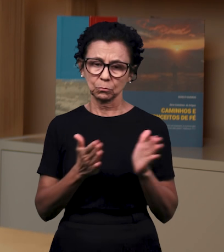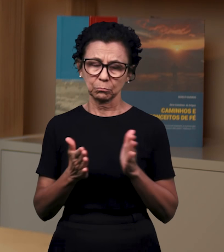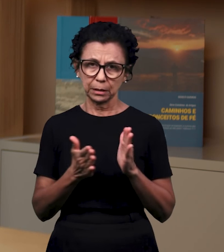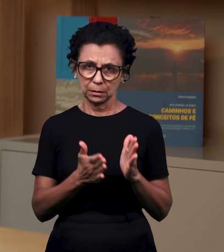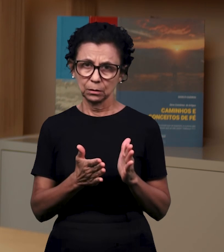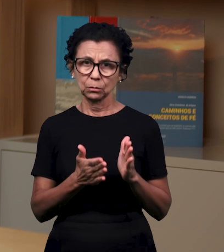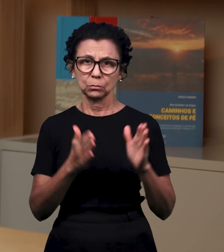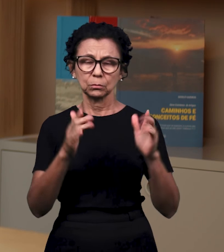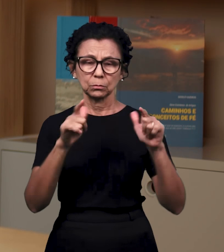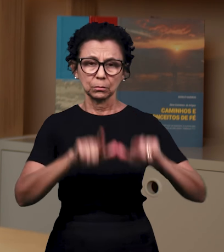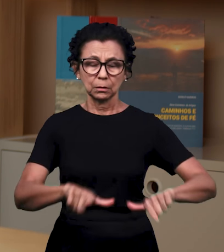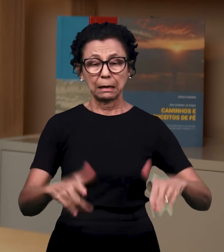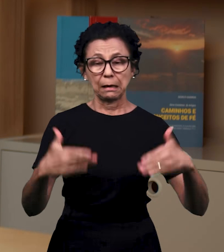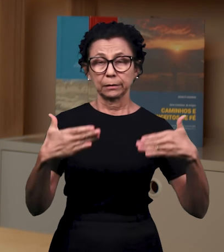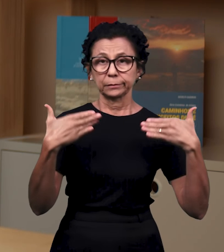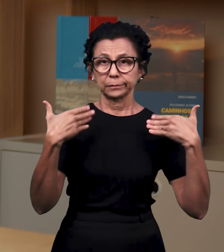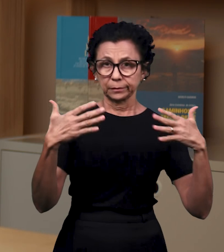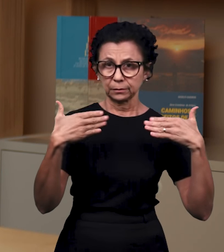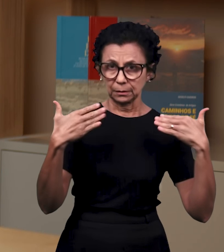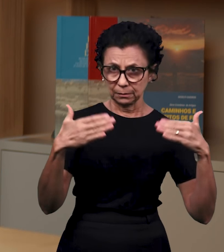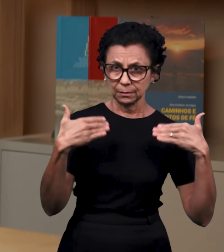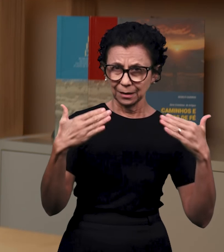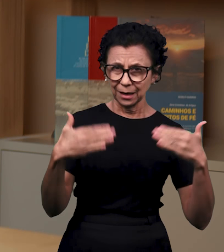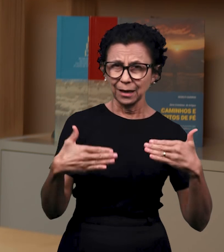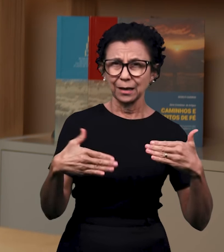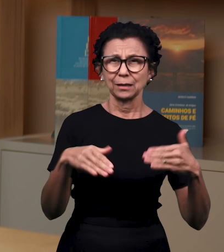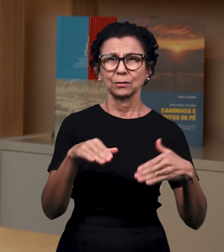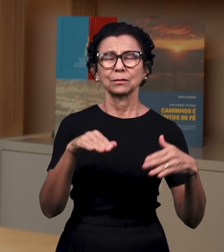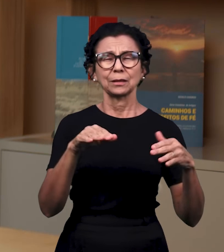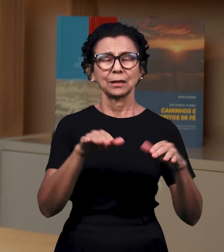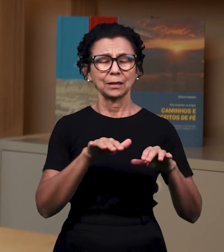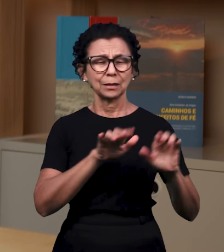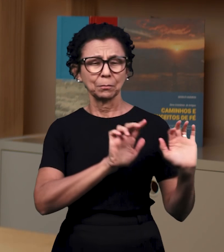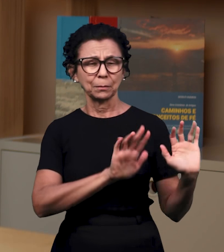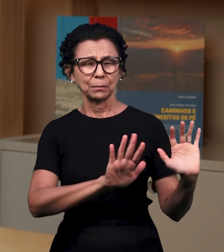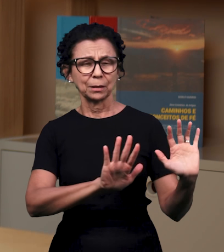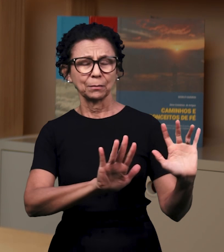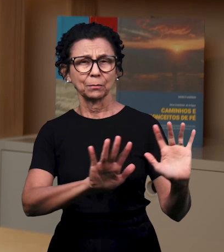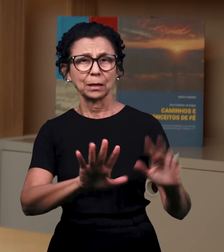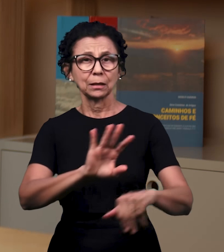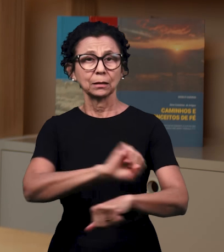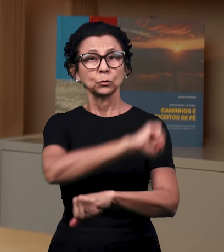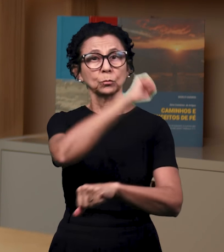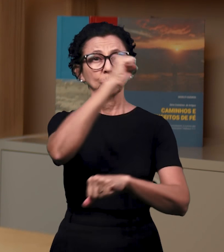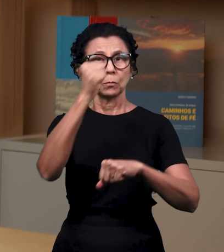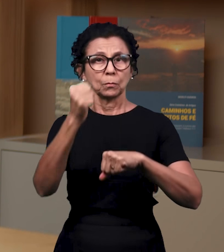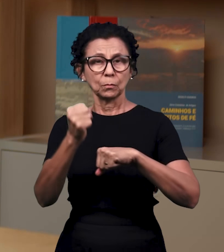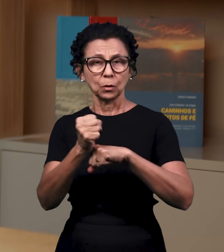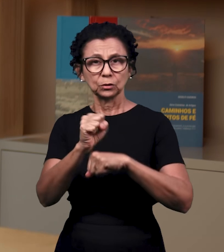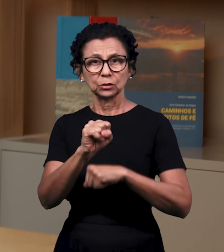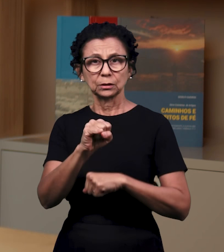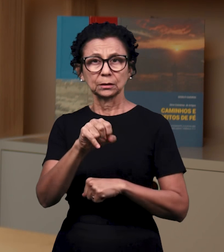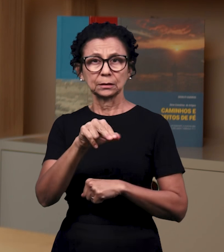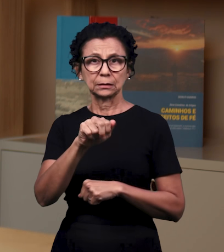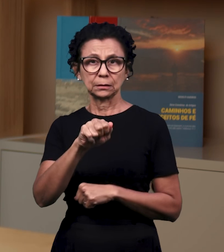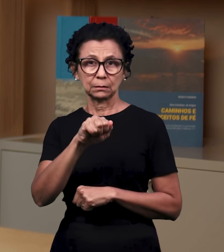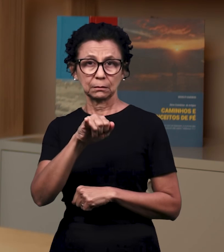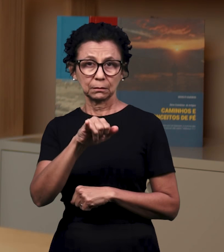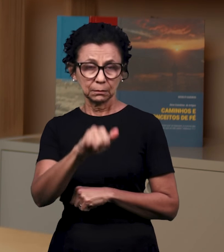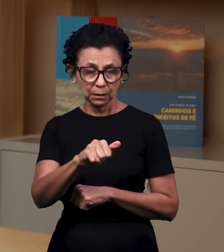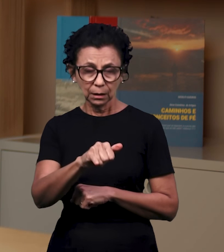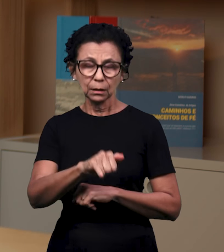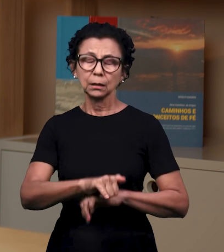especificamente ali quando eles estavam no deserto do Sinai, de frente ao Monte Sinai. O Senhor os chama